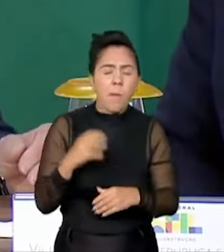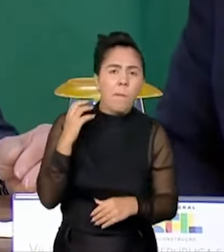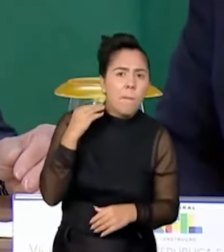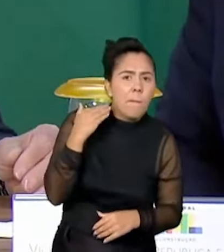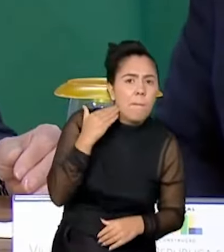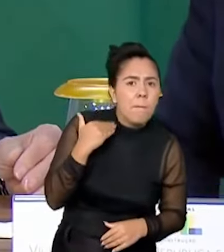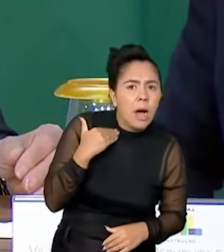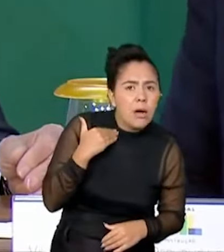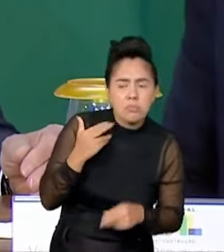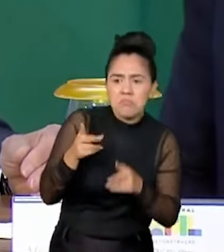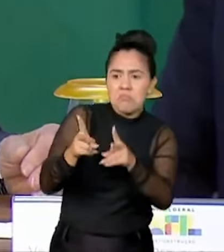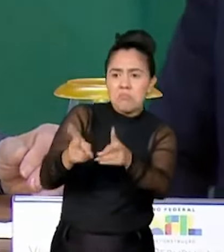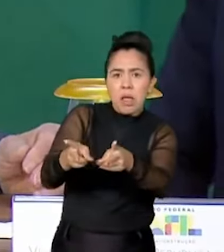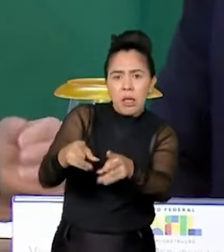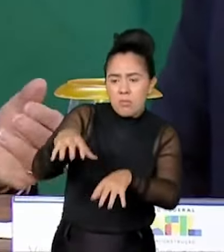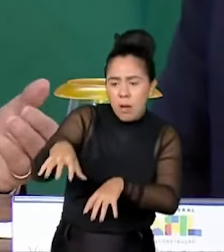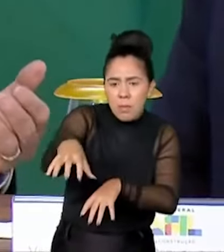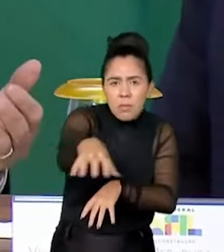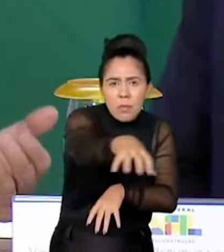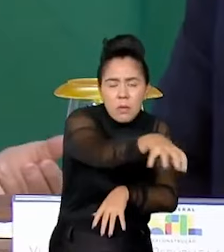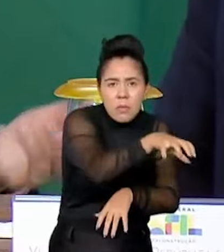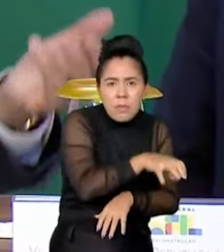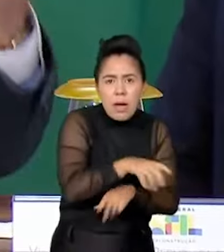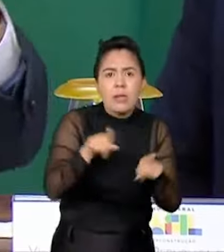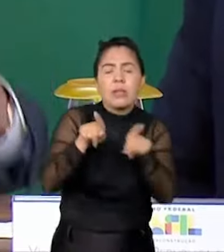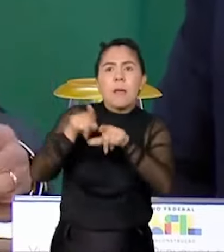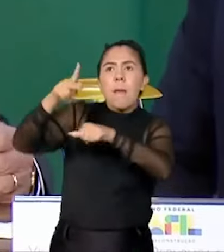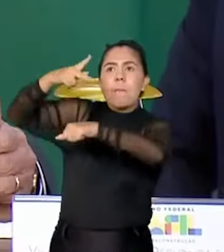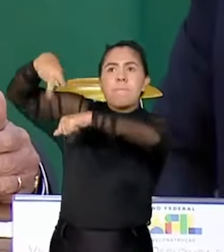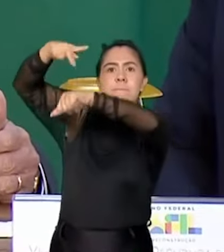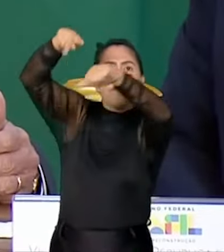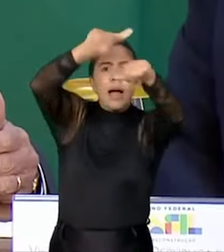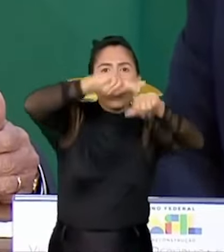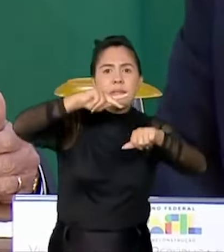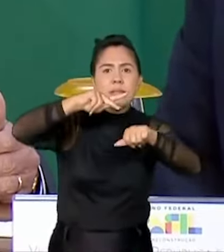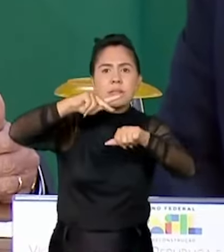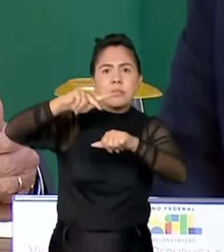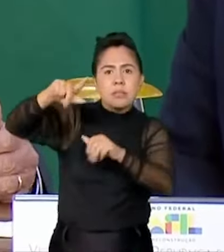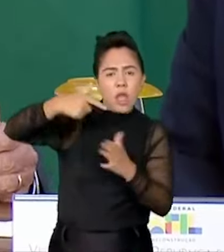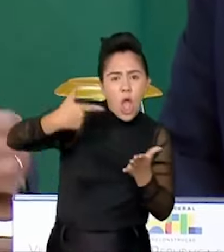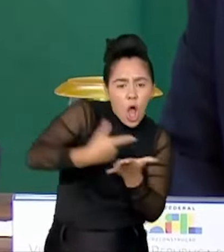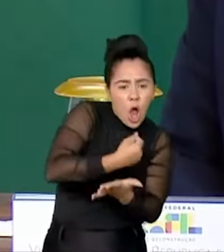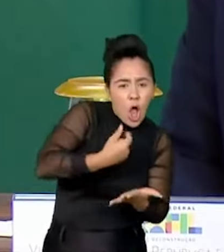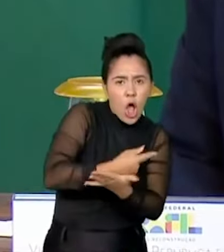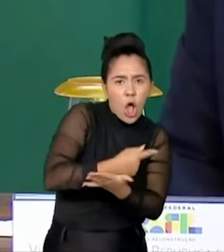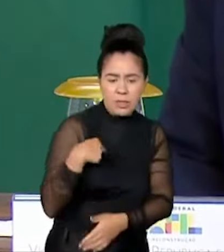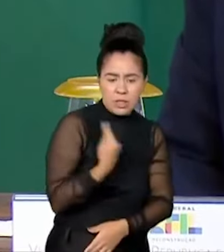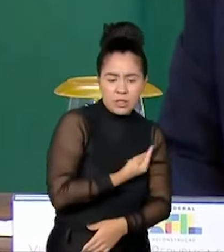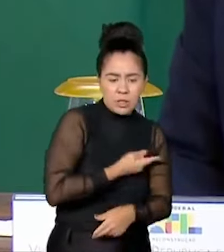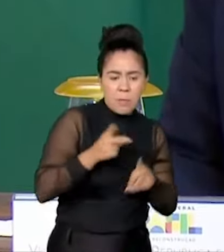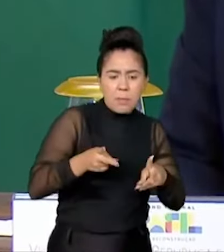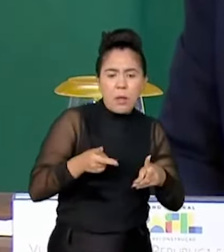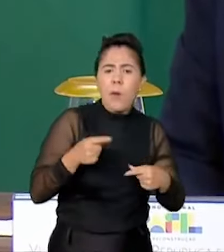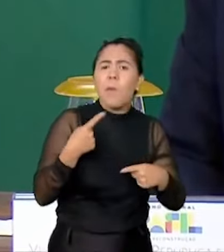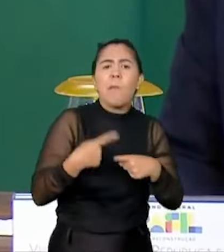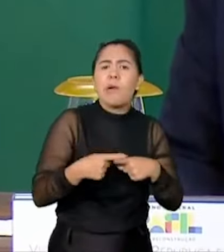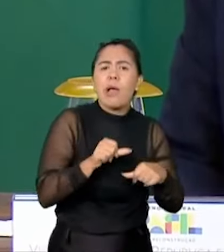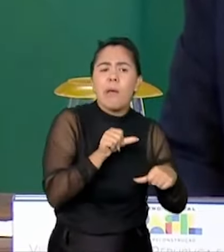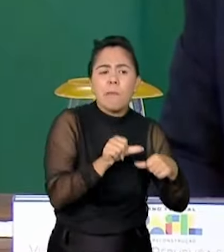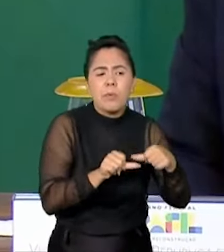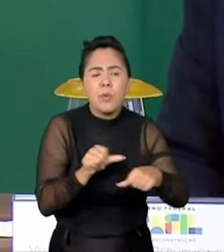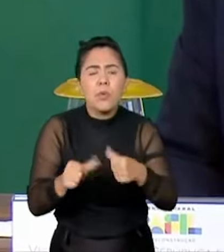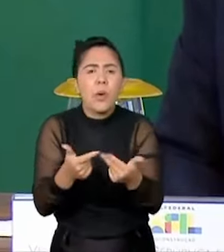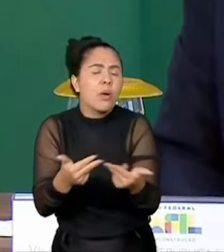mesmo. Os países que compram da gente são os mesmos. Por que que mudaram as coisas?